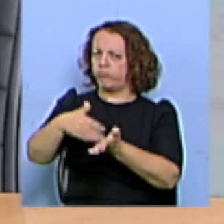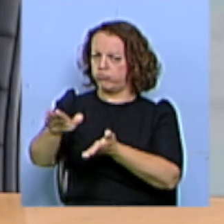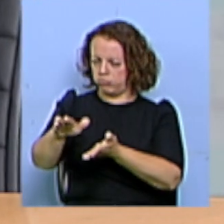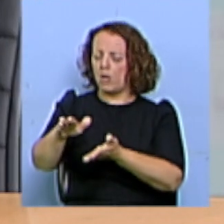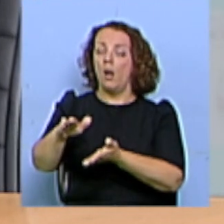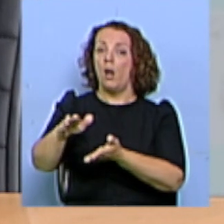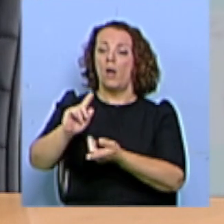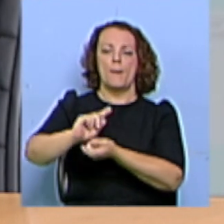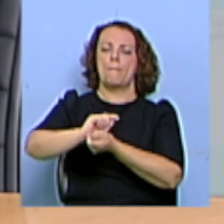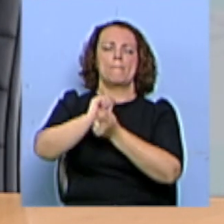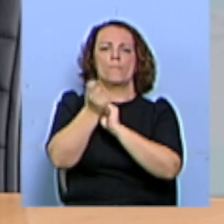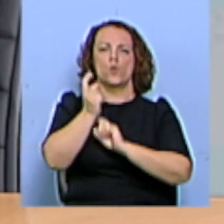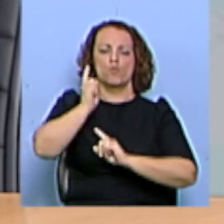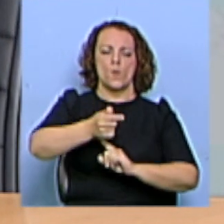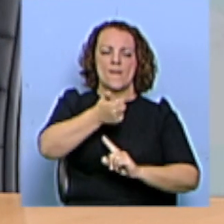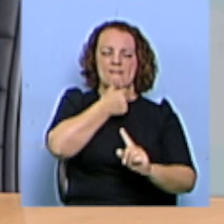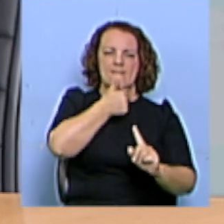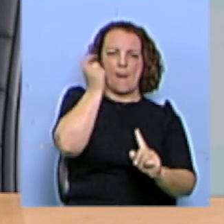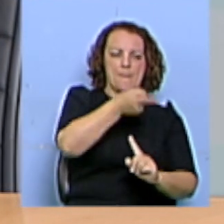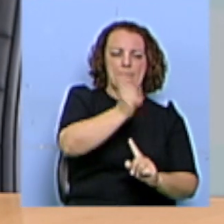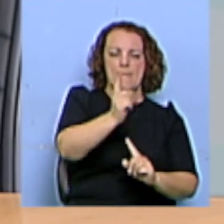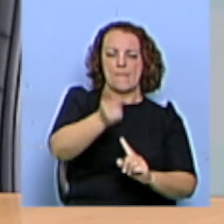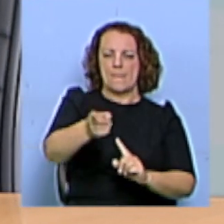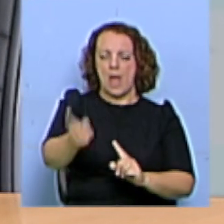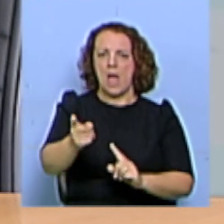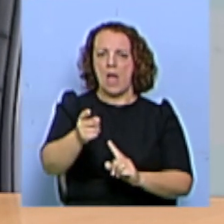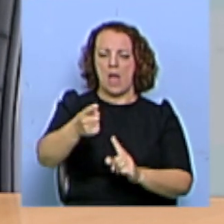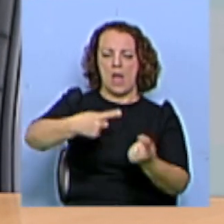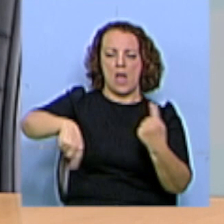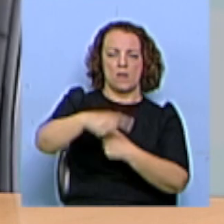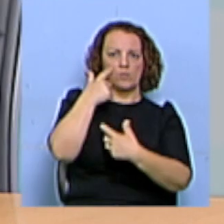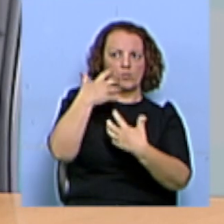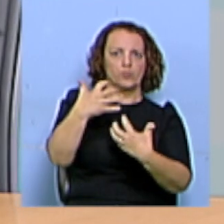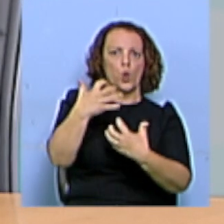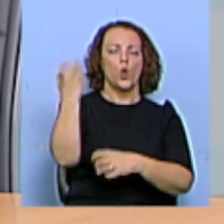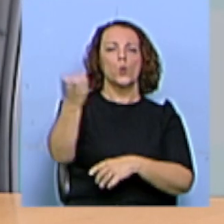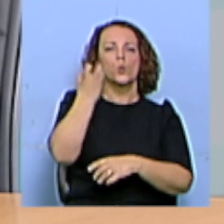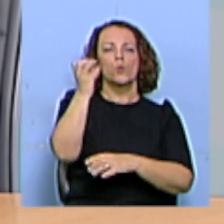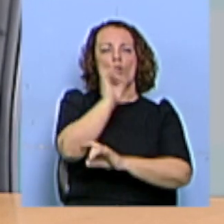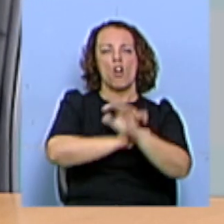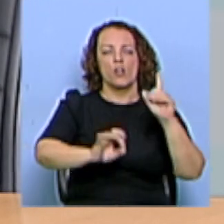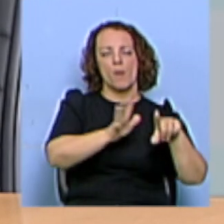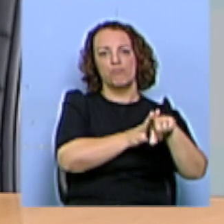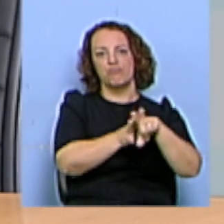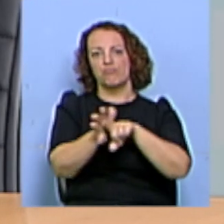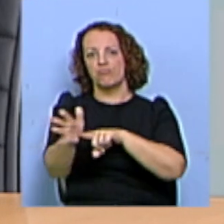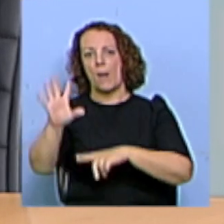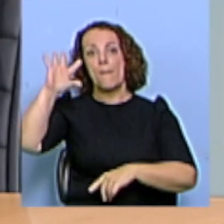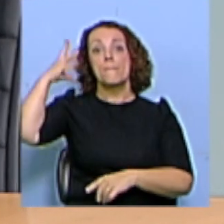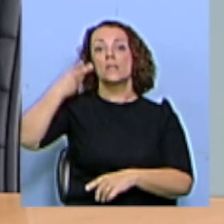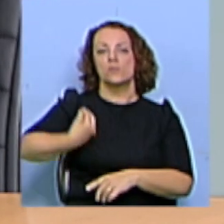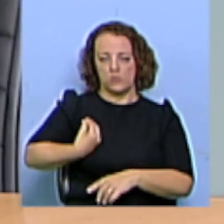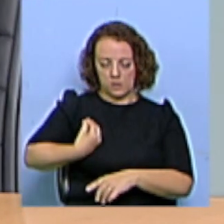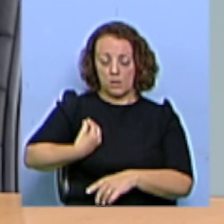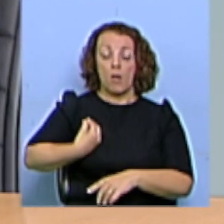começaram a exercer represálias contra os sintomas e os indícios da cultura ocidental na Palestina. E